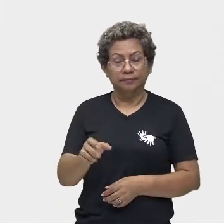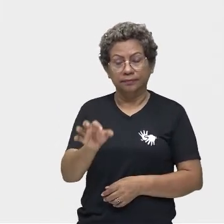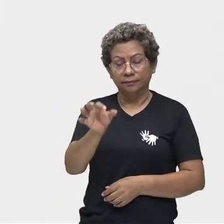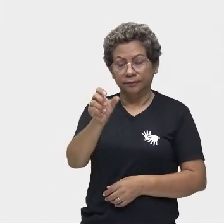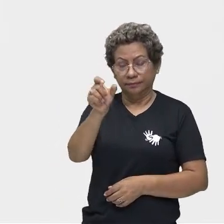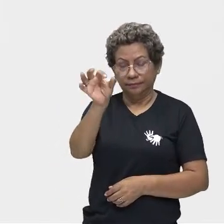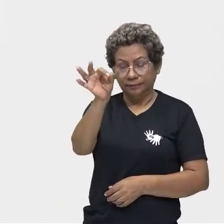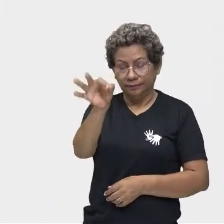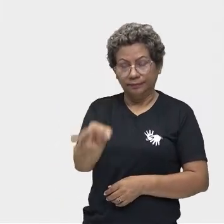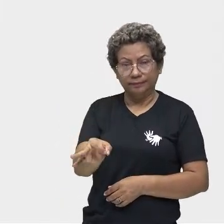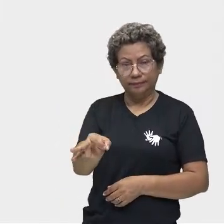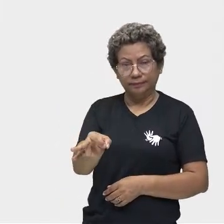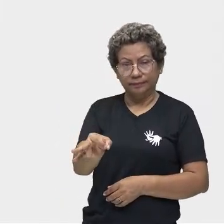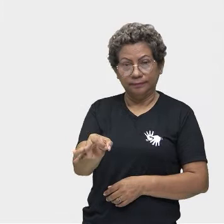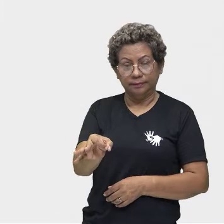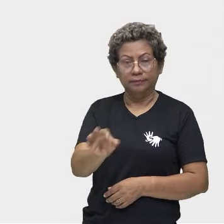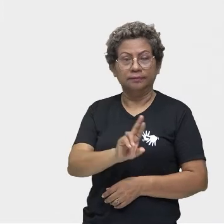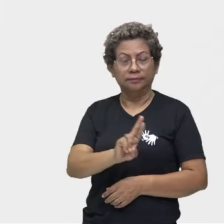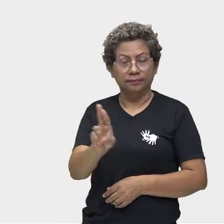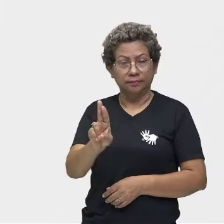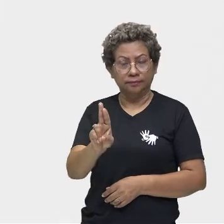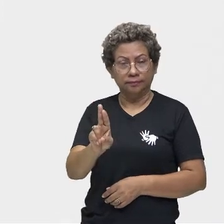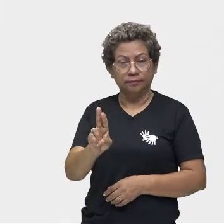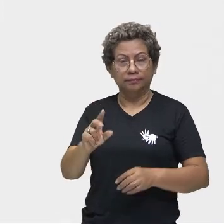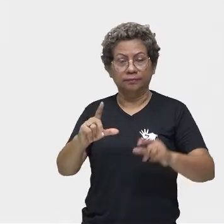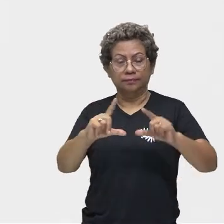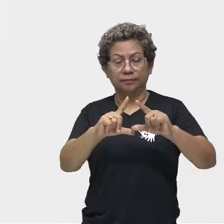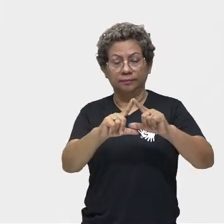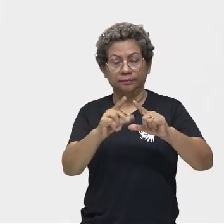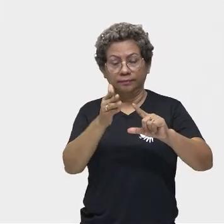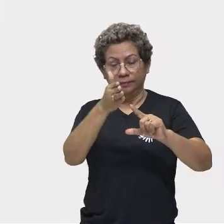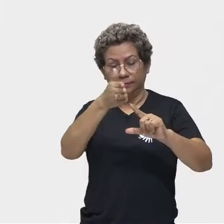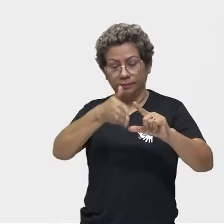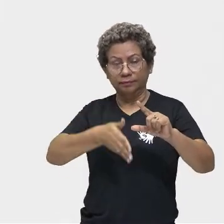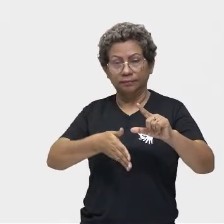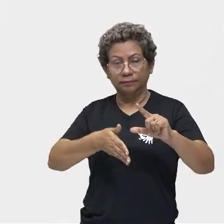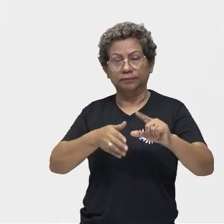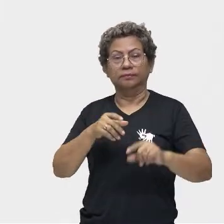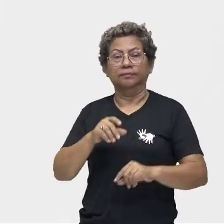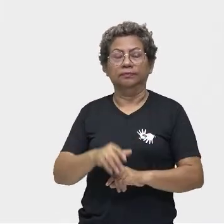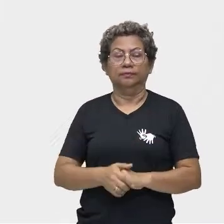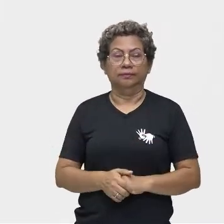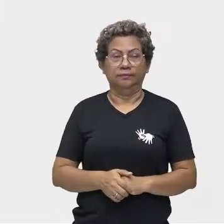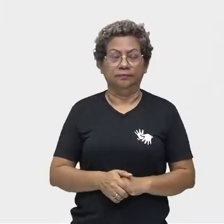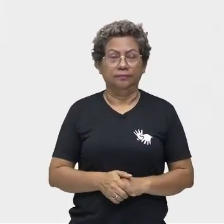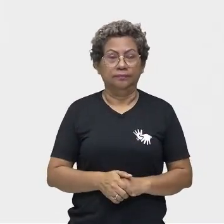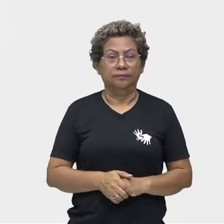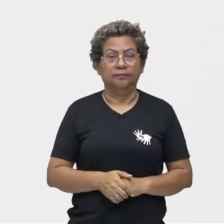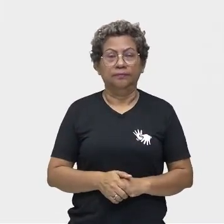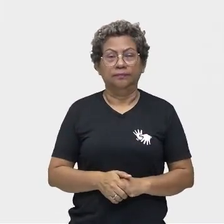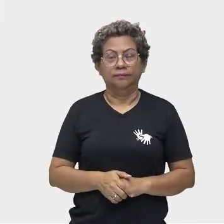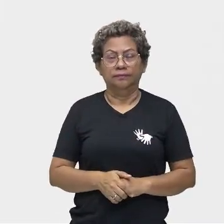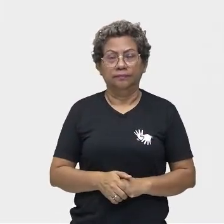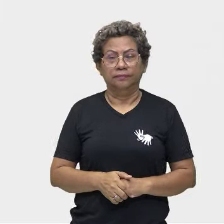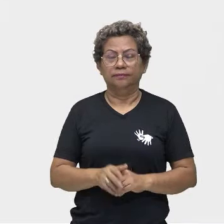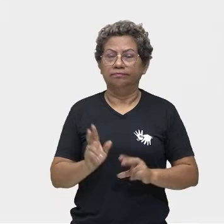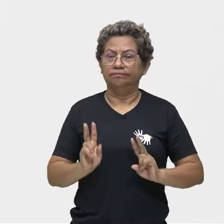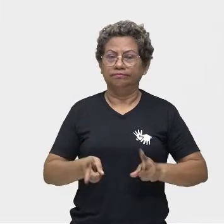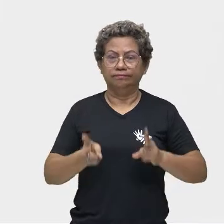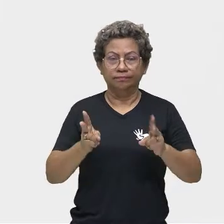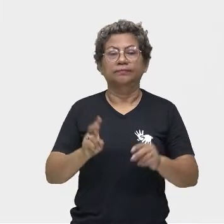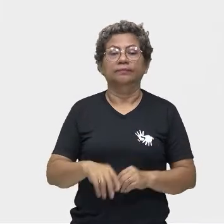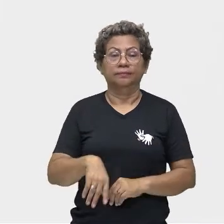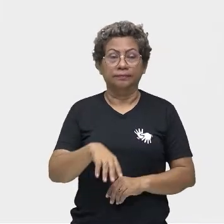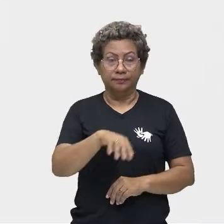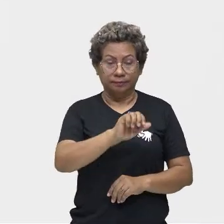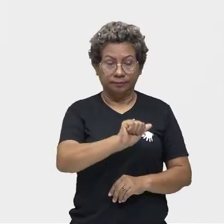em relação ao triângulo. Só tem dois segmentos que nunca mudam, que é a hipotenusa, que é o maior segmento do